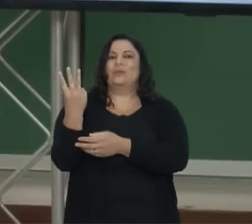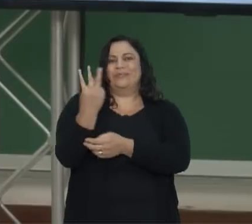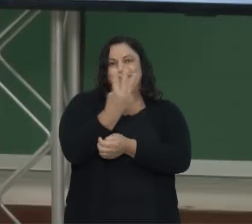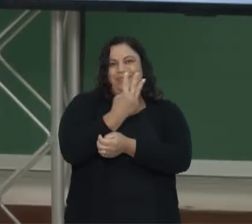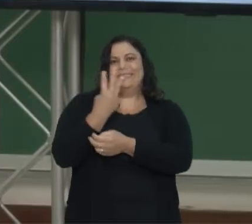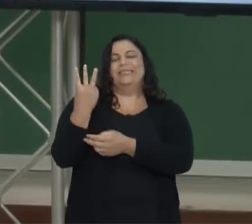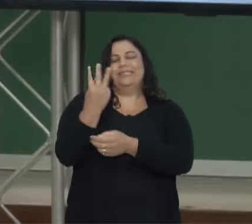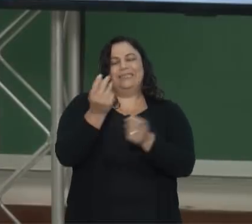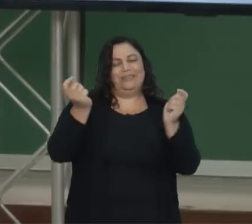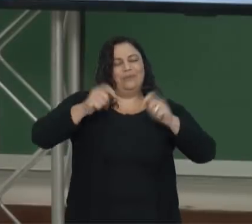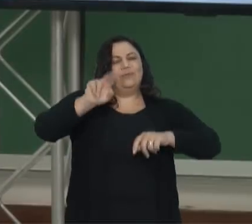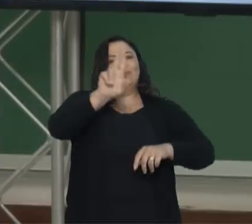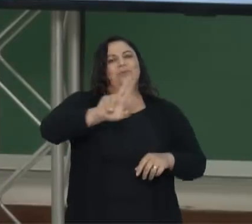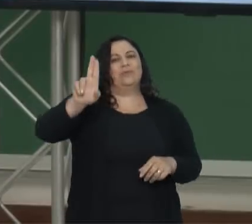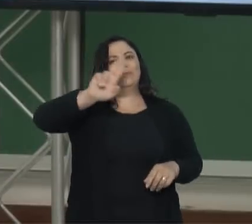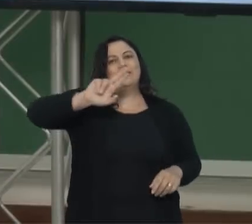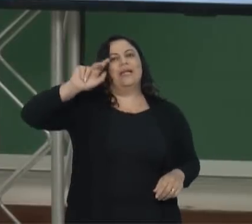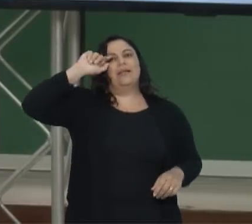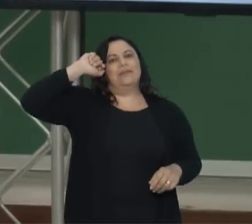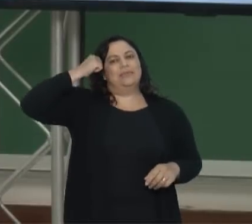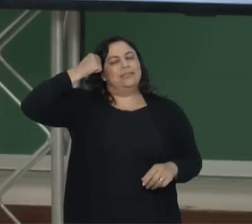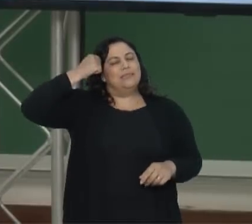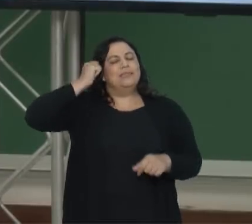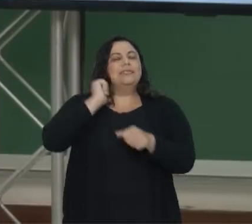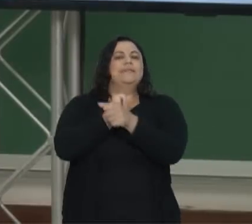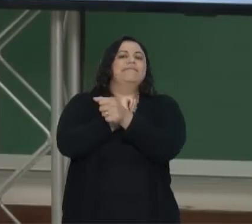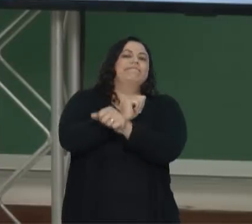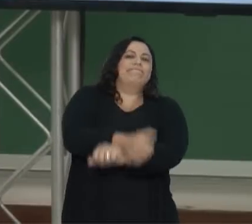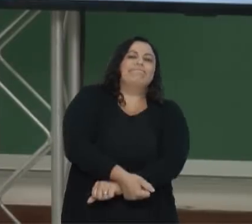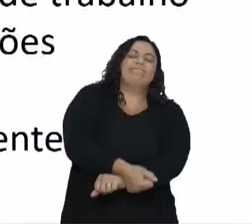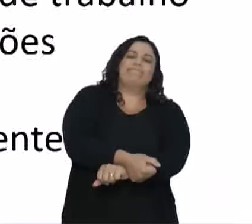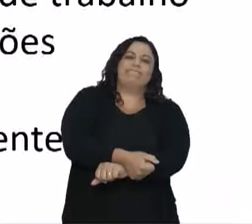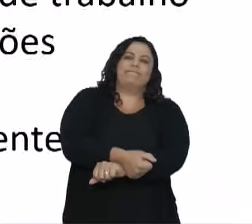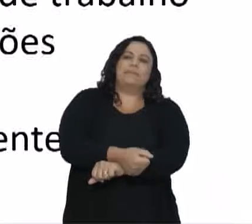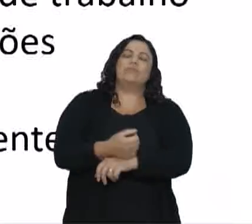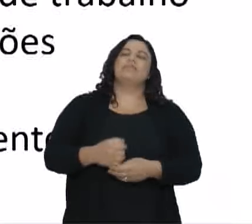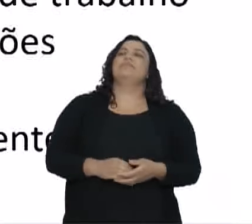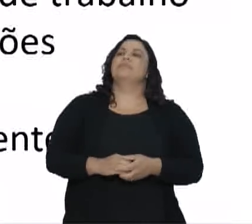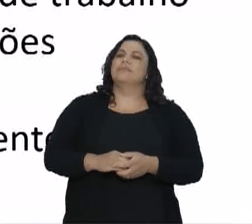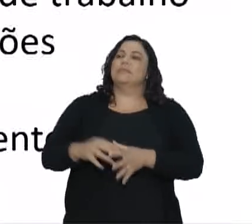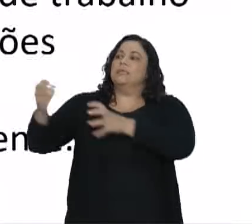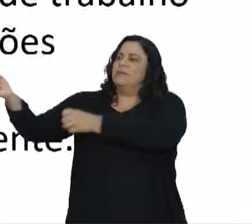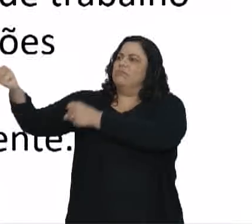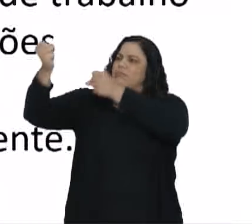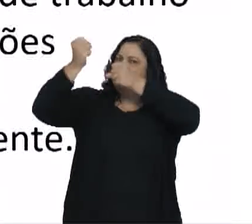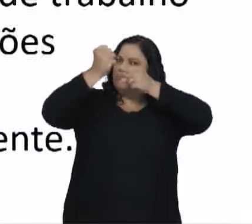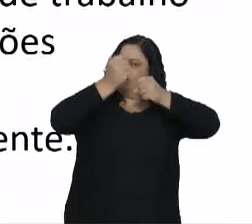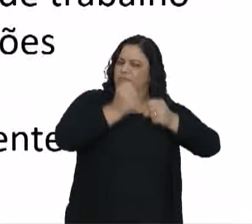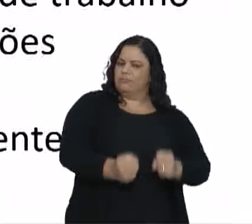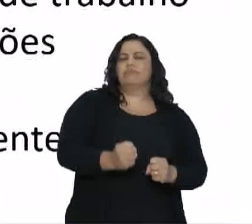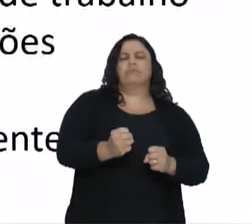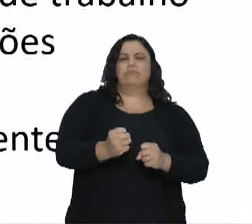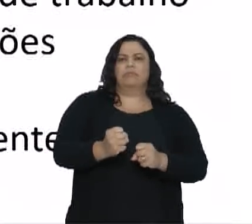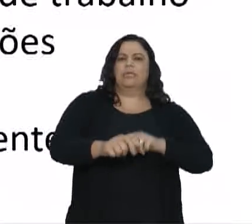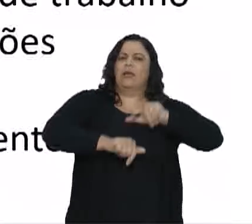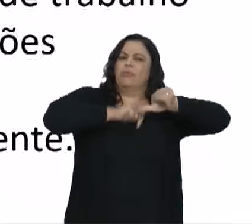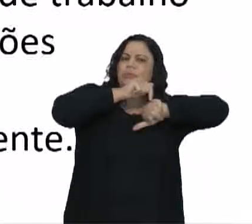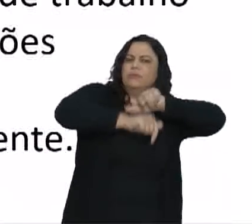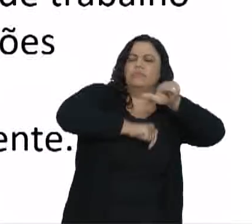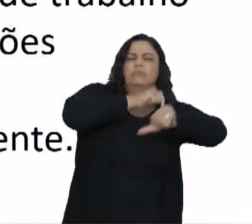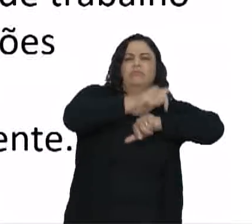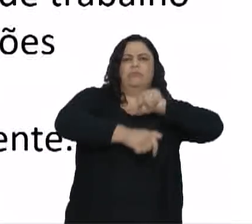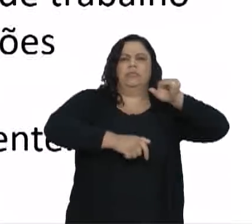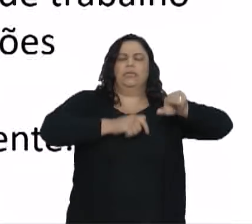muito intensiva, né? Eles chegavam no Brasil para trabalhar nos engenhos de cana-de-açúcar, nas minas e nas lavouras de